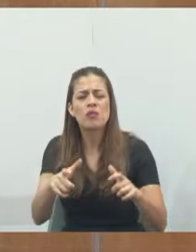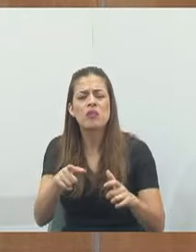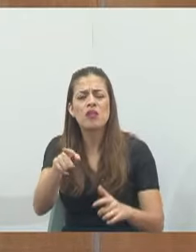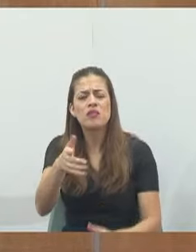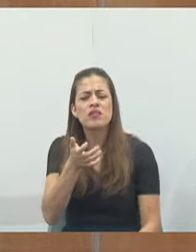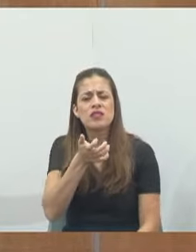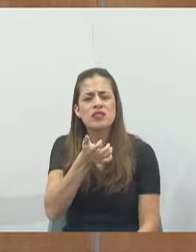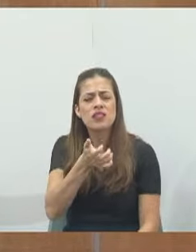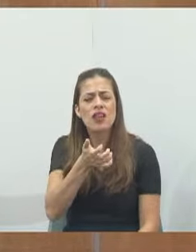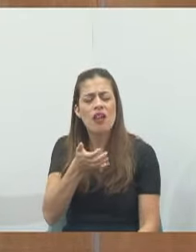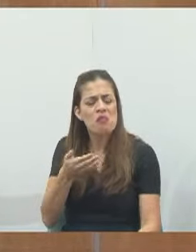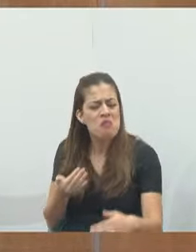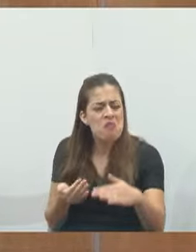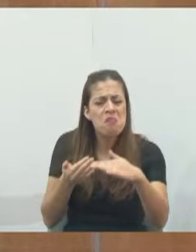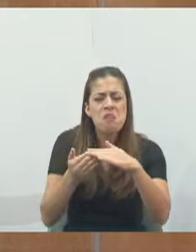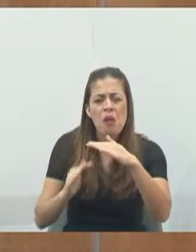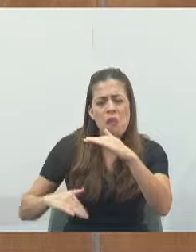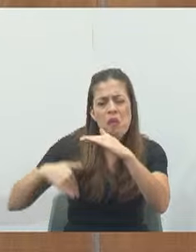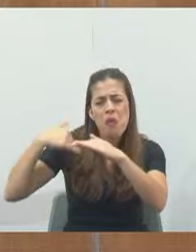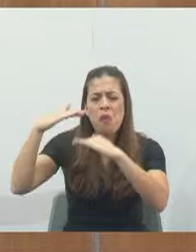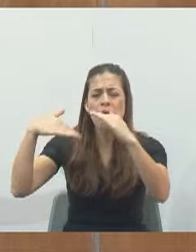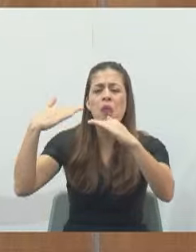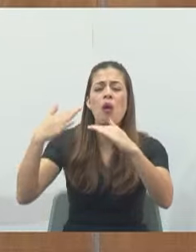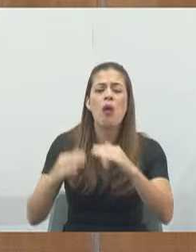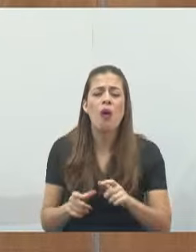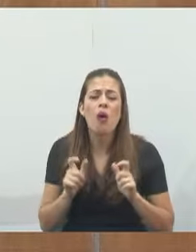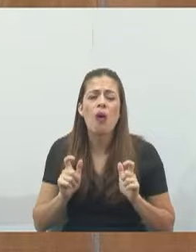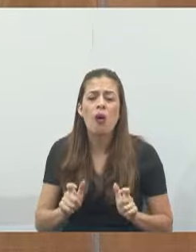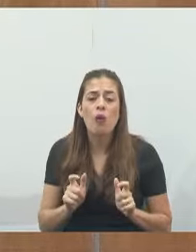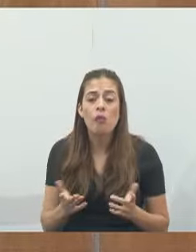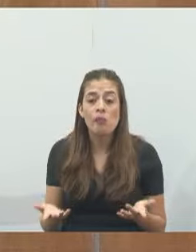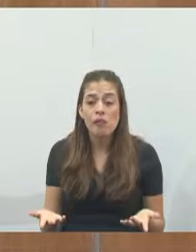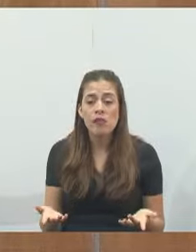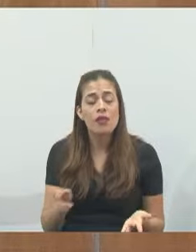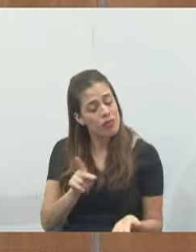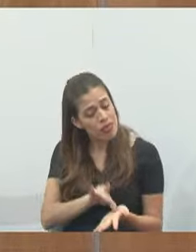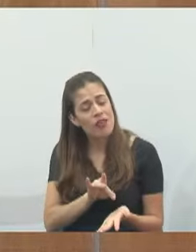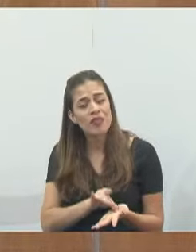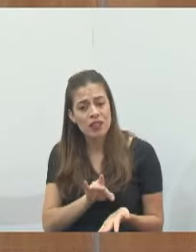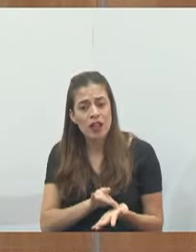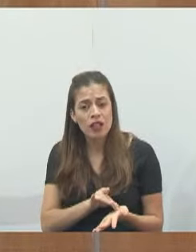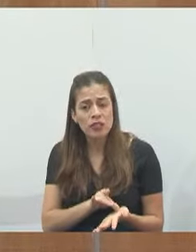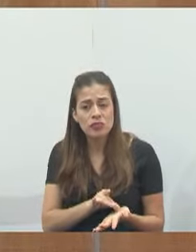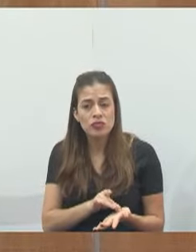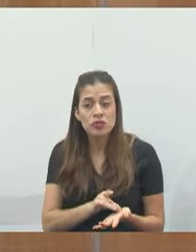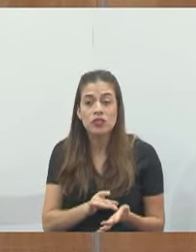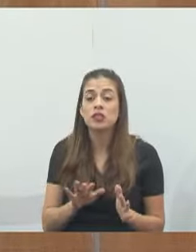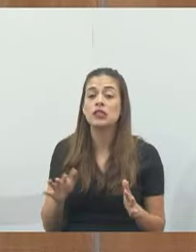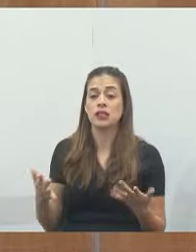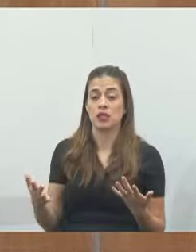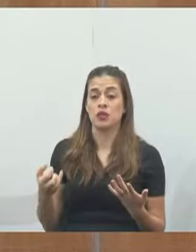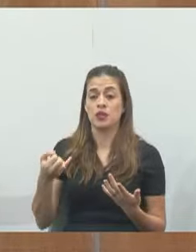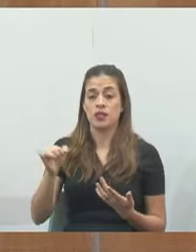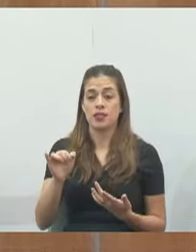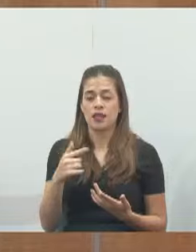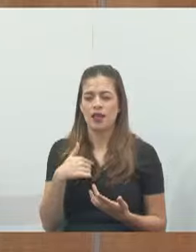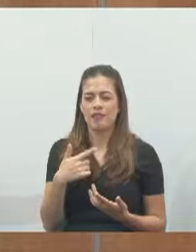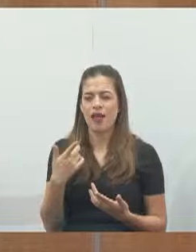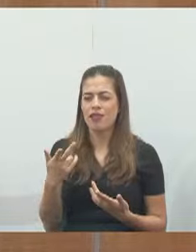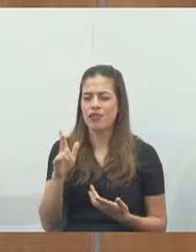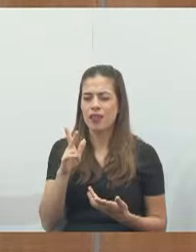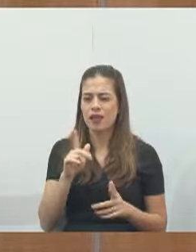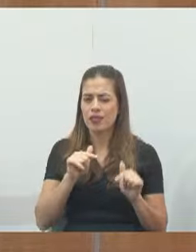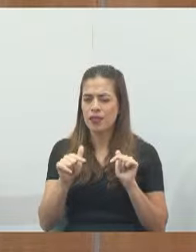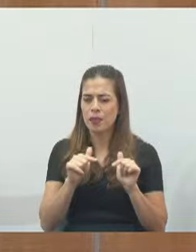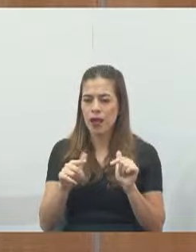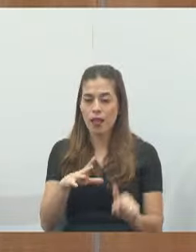Onde, de fato, você quer chegar? Né? E isso é verdade. Né? Então, se eu de fato, né, para aqueles que trabalham